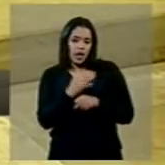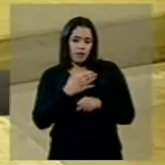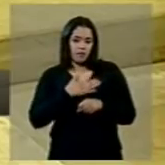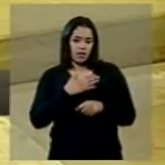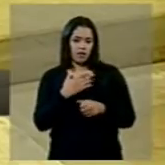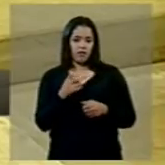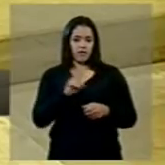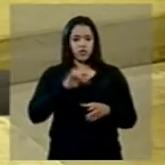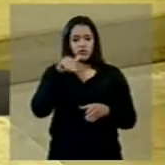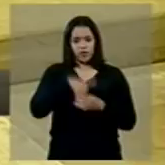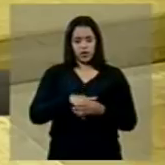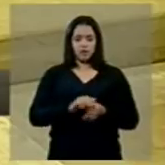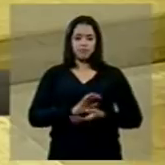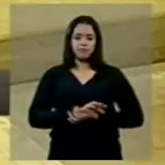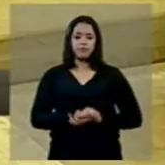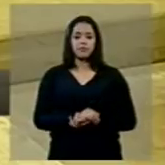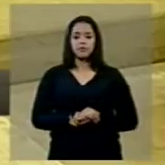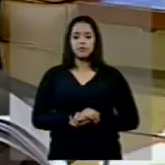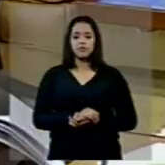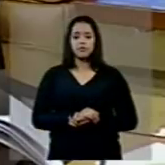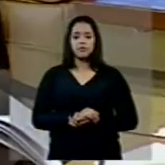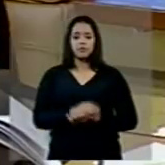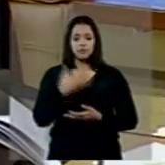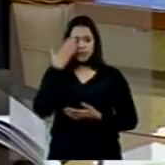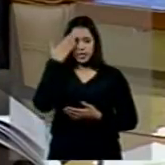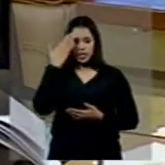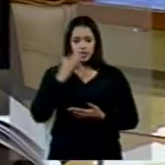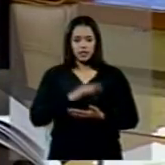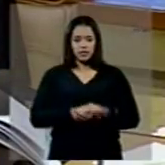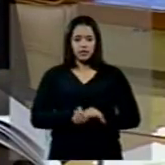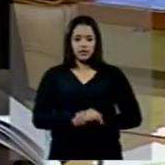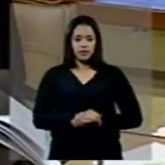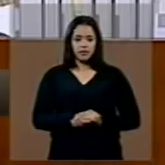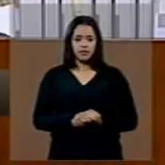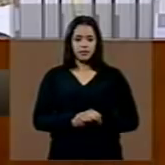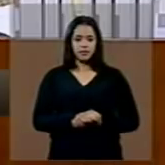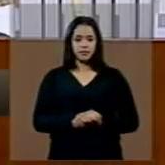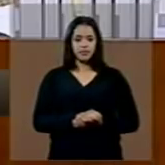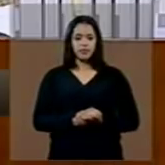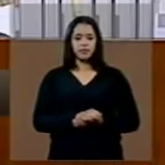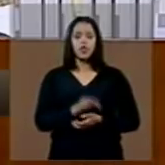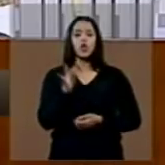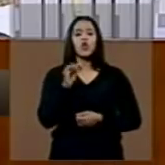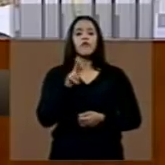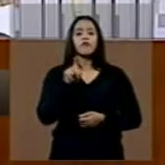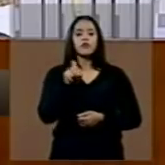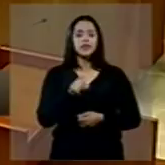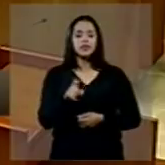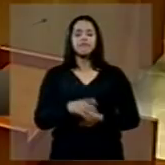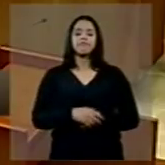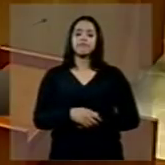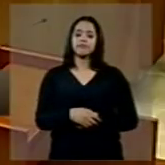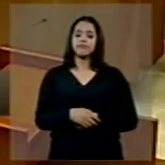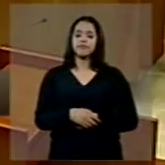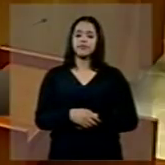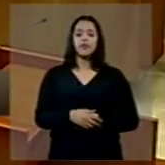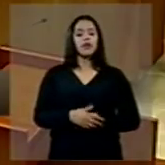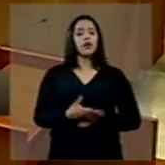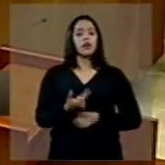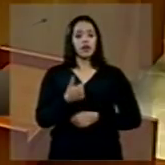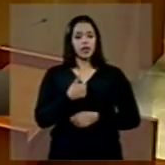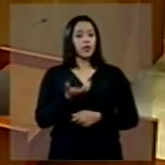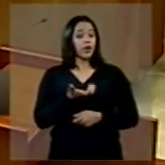votar e a... Pois não, porque houve um momento. Muito obrigada. Okay. Ministro Luiz Fux, como vota? Senhor presidente, eu também gostaria de iniciar